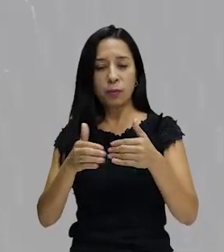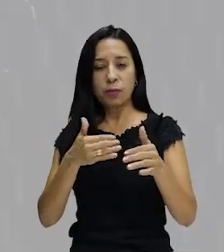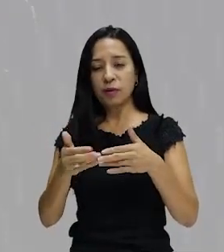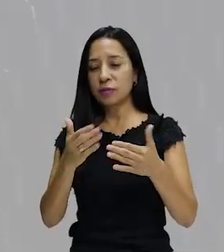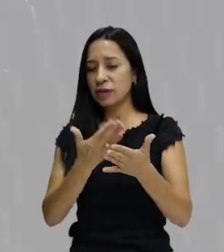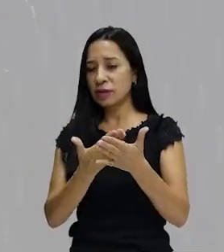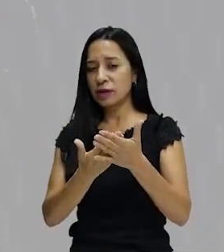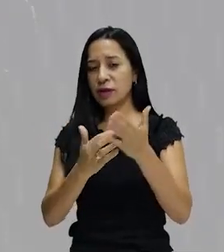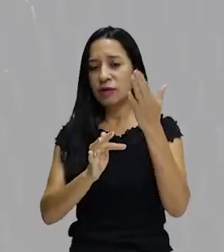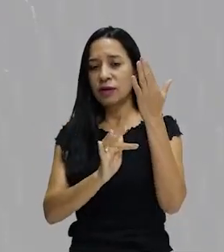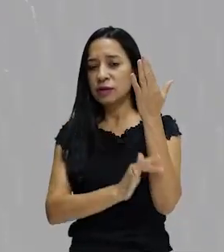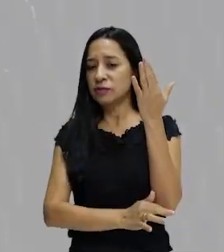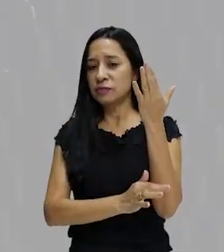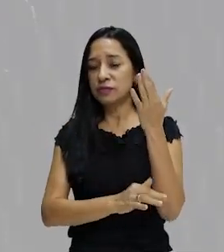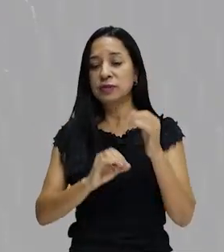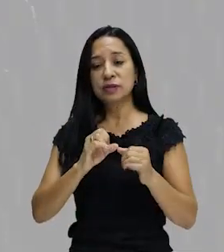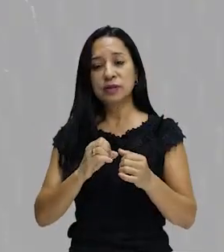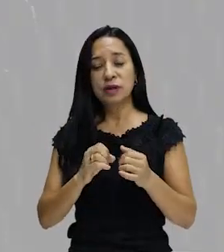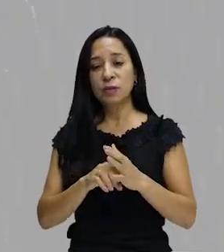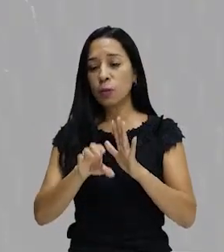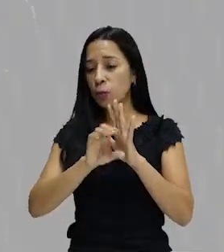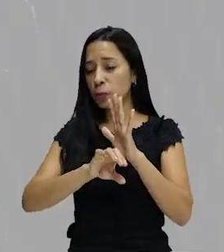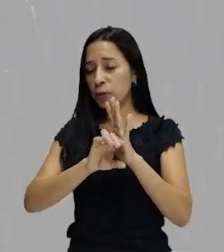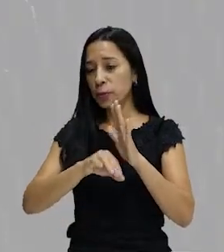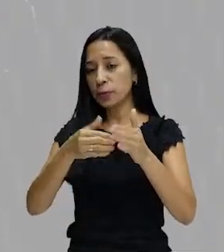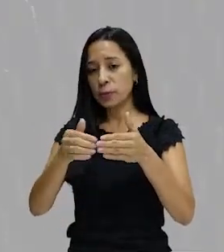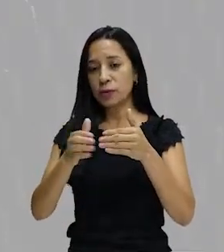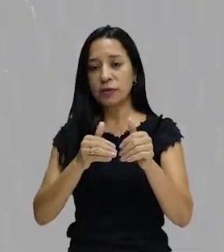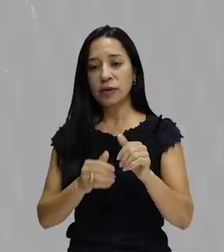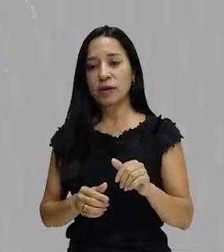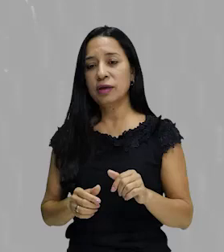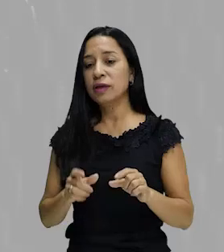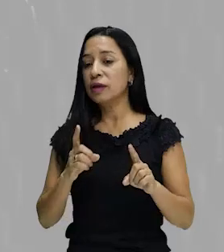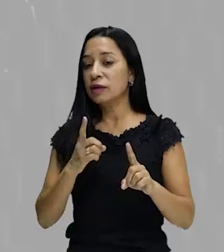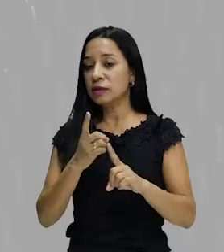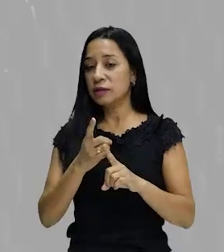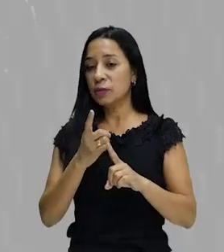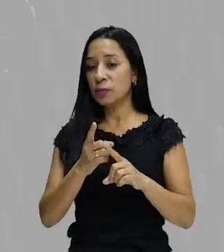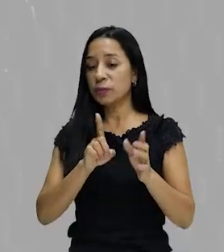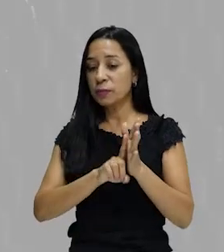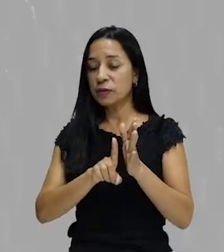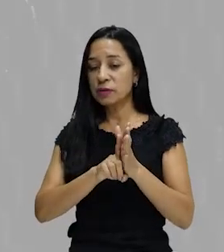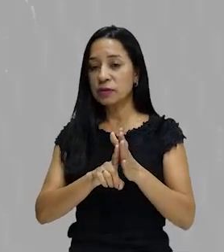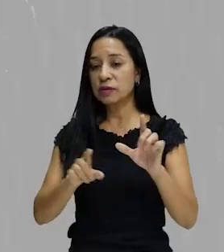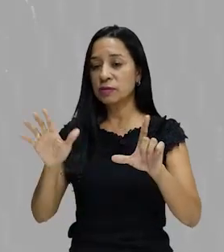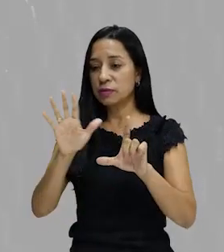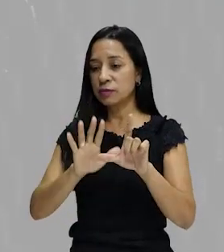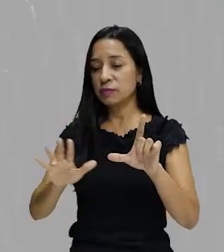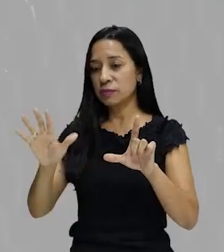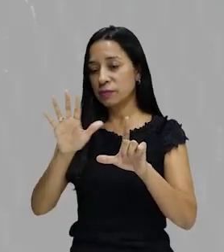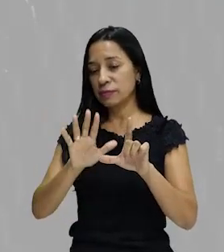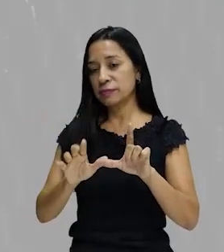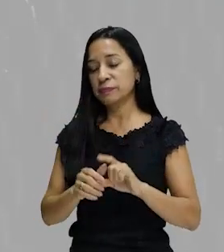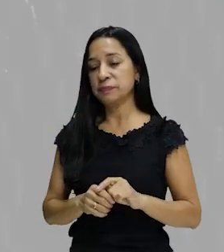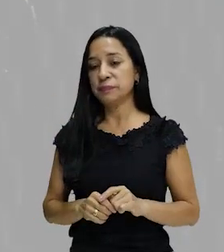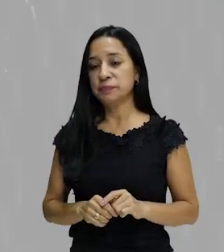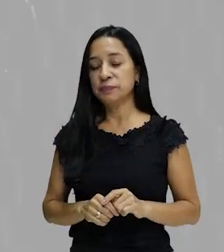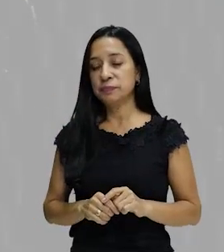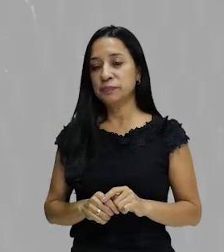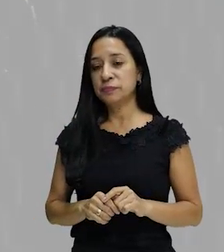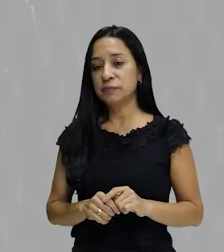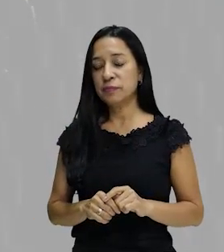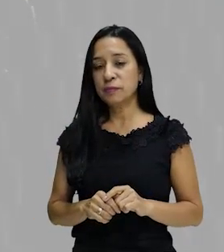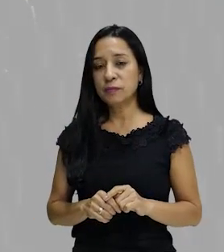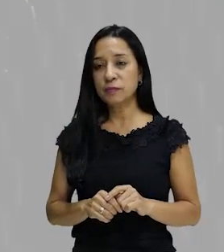ou qualquer aula de qualquer conteúdo, você encontra lá na plataforma Gonçalves Dias. Né? Acesse o site da plataforma, lá você